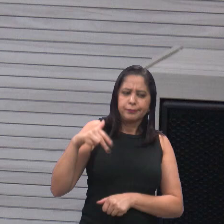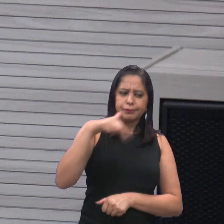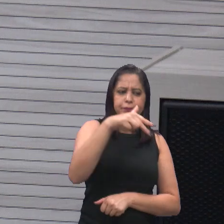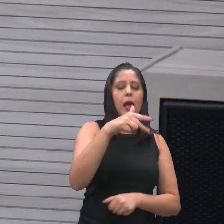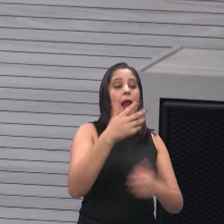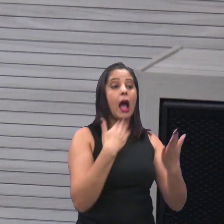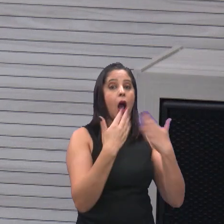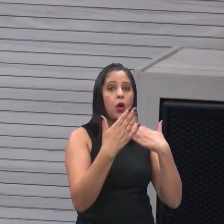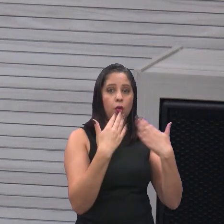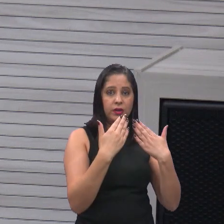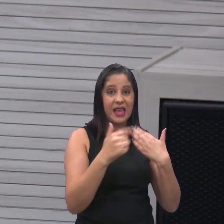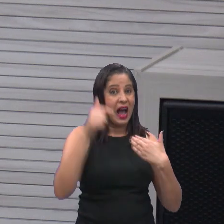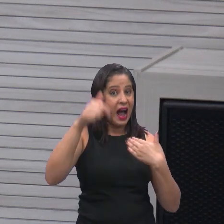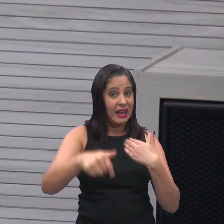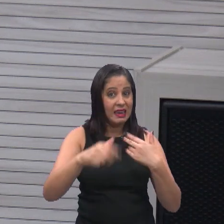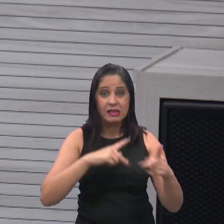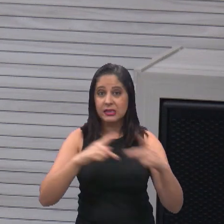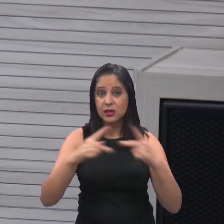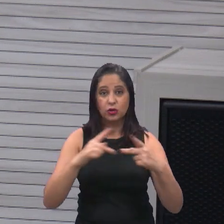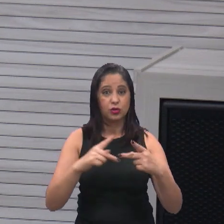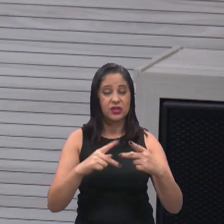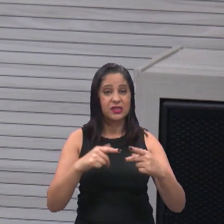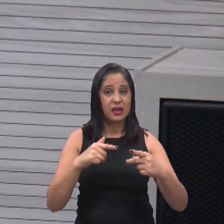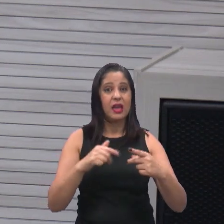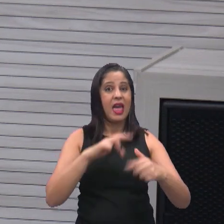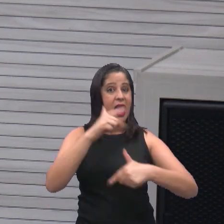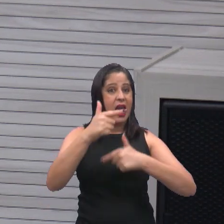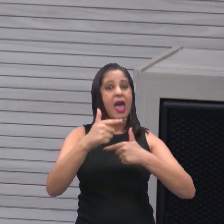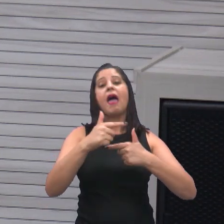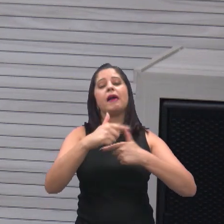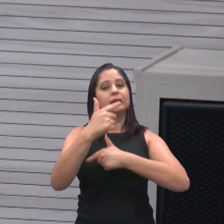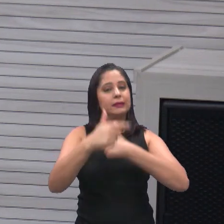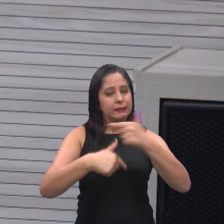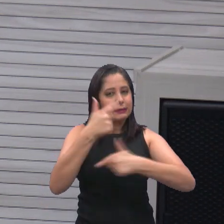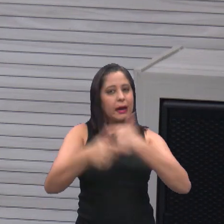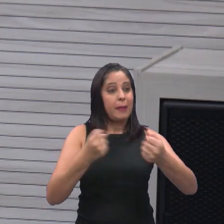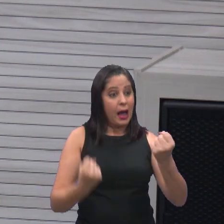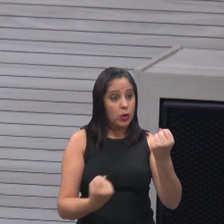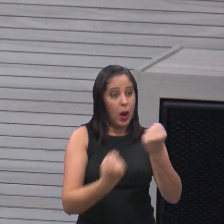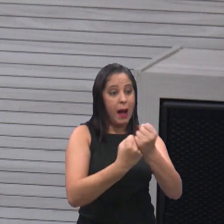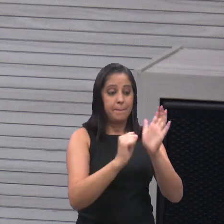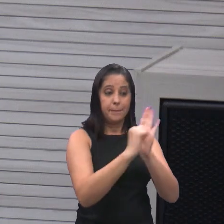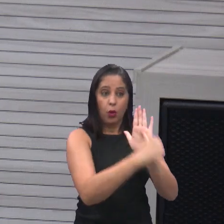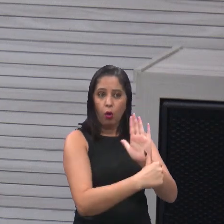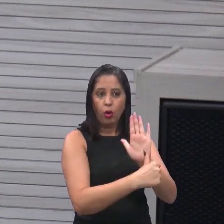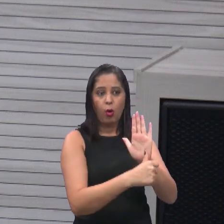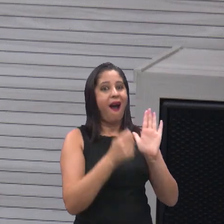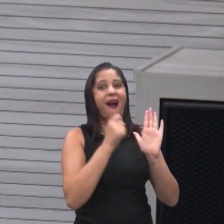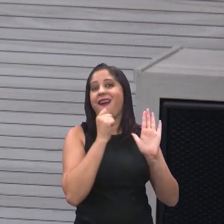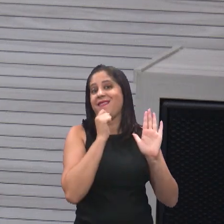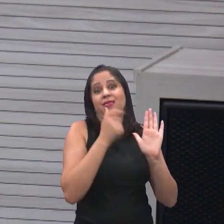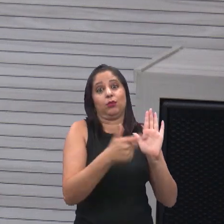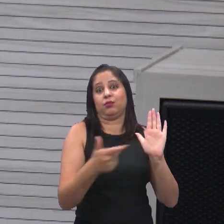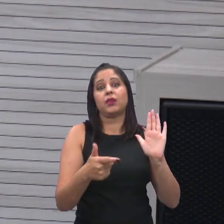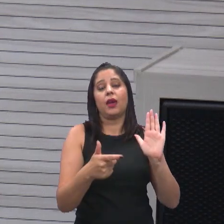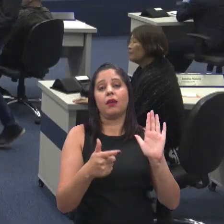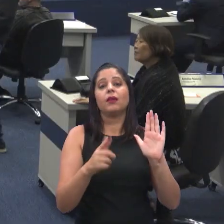de referência em São José dos Campos para as famílias com síndrome de Down, então a gente quer começar esse trabalho junto com elas aí.